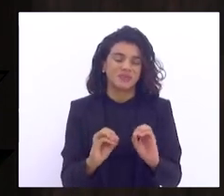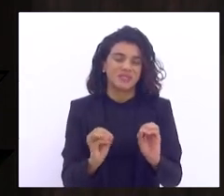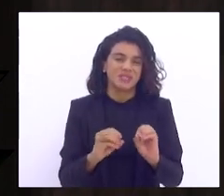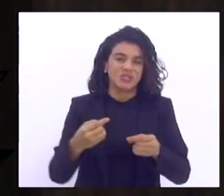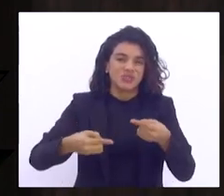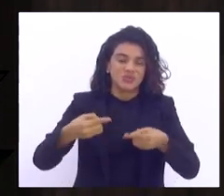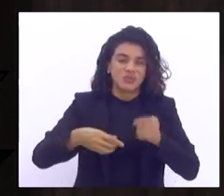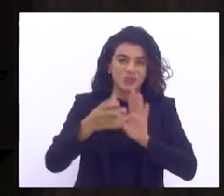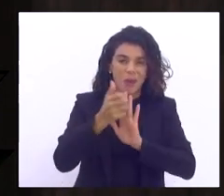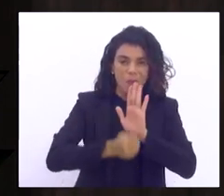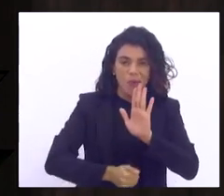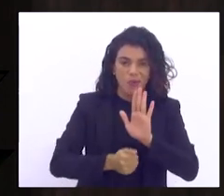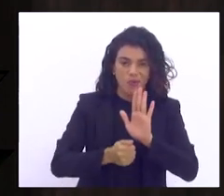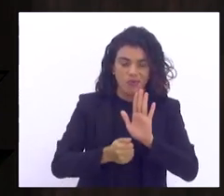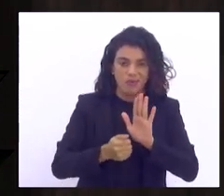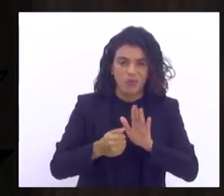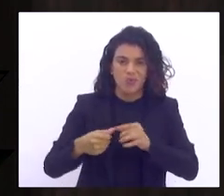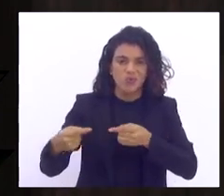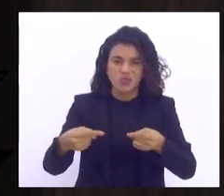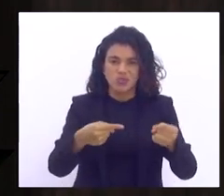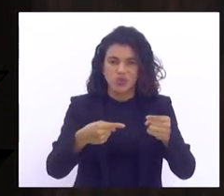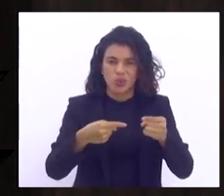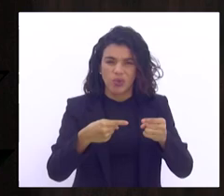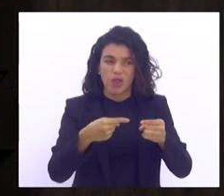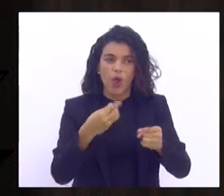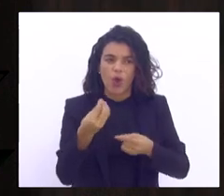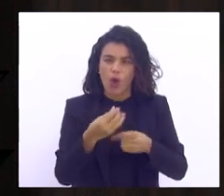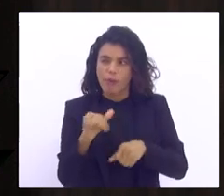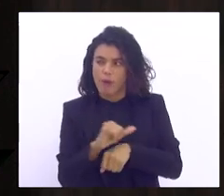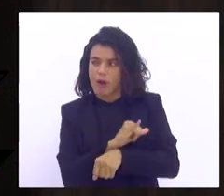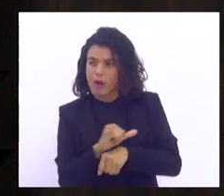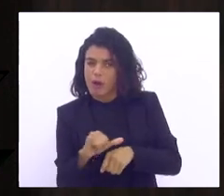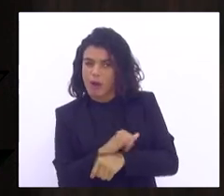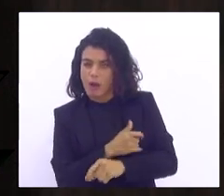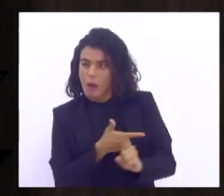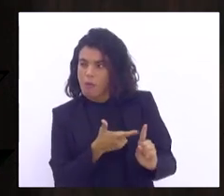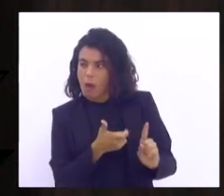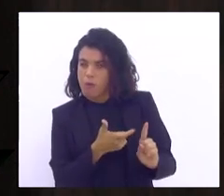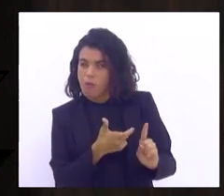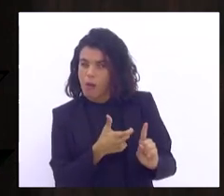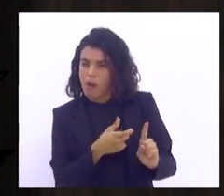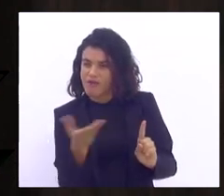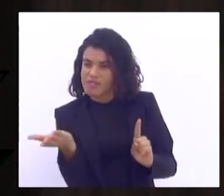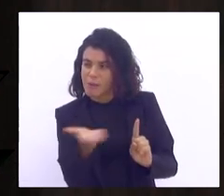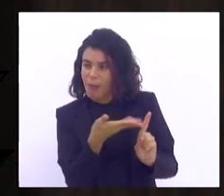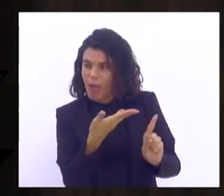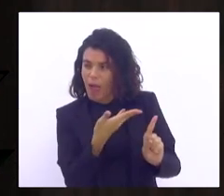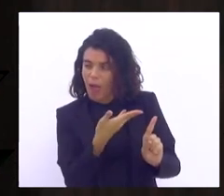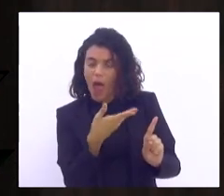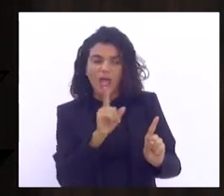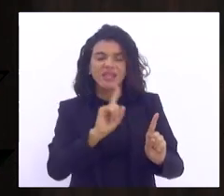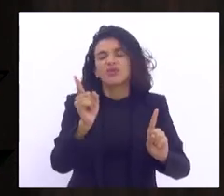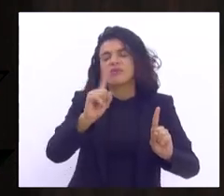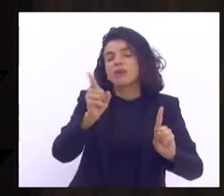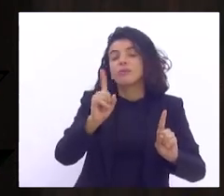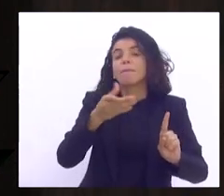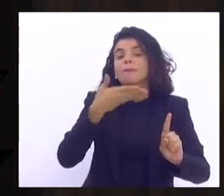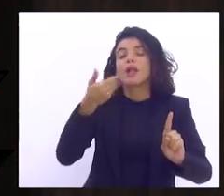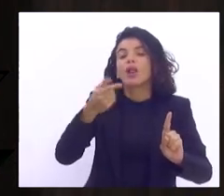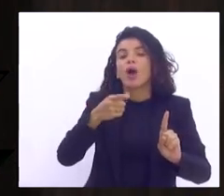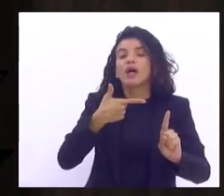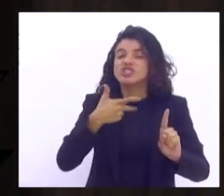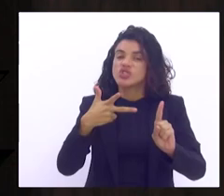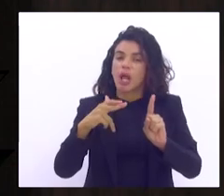discute assassinato. Como se vai matar uma pessoa? Vai ser por esquartejamento? Ah, não, olha, vamos fazer o seguinte,